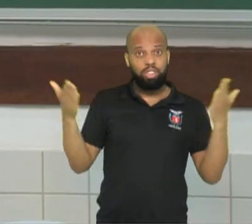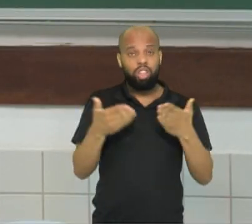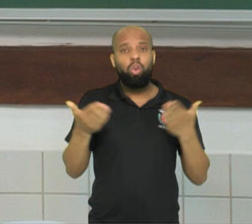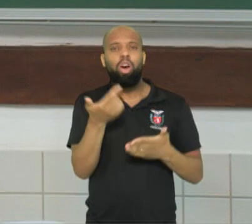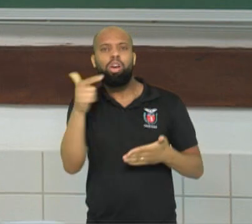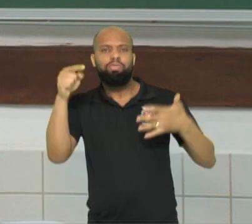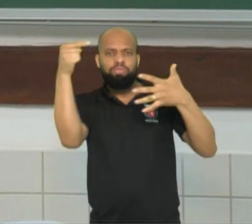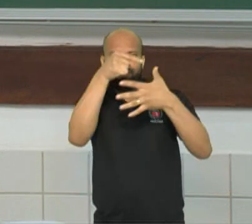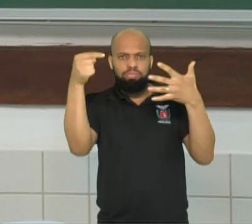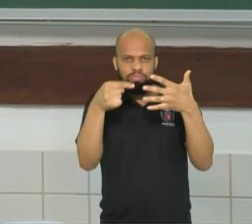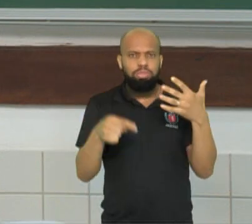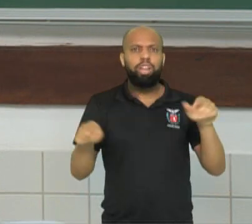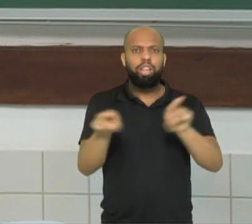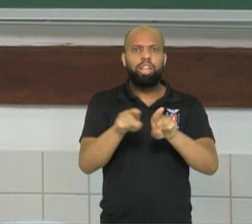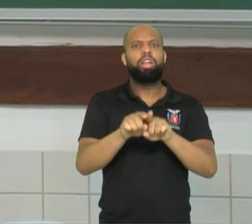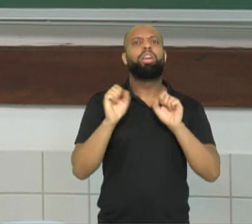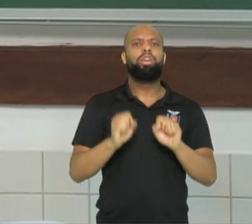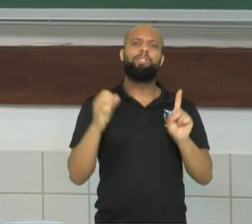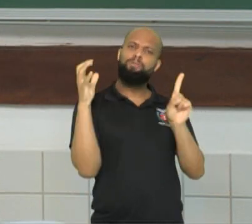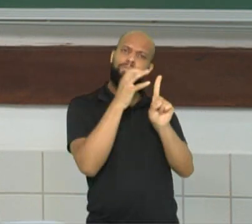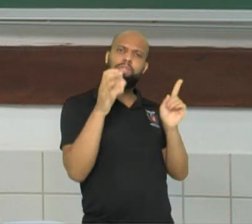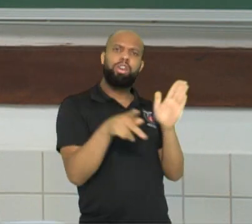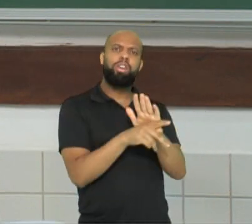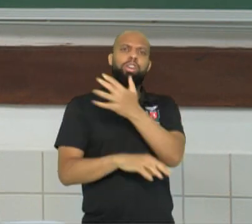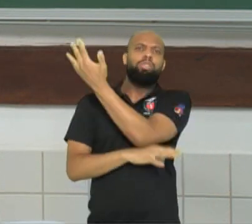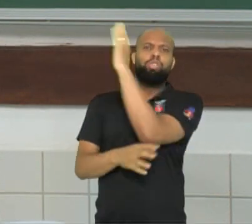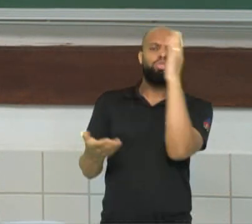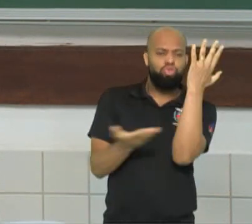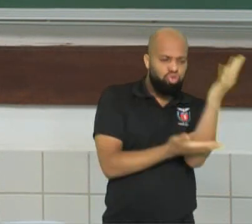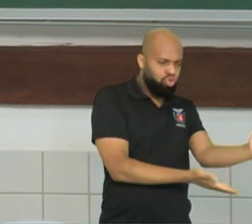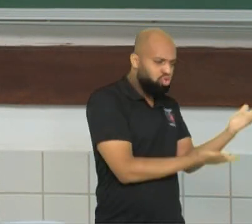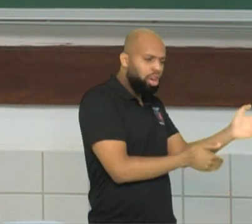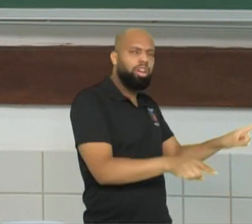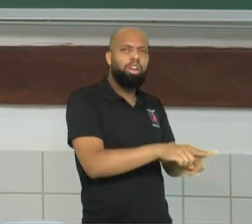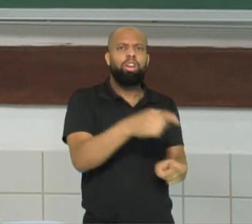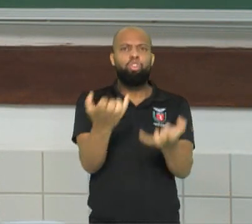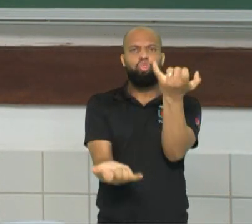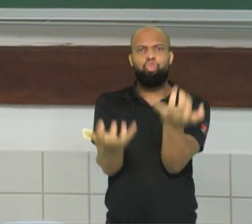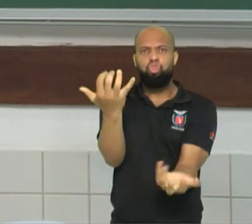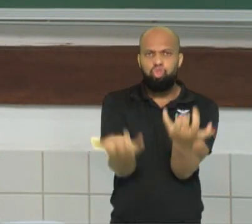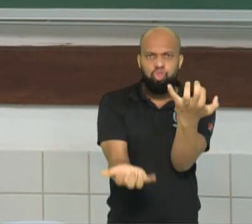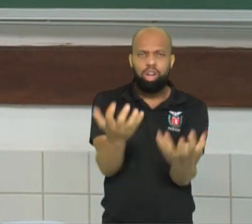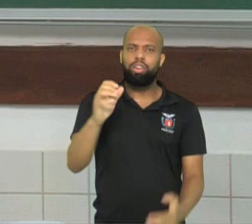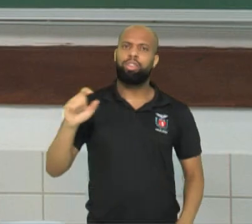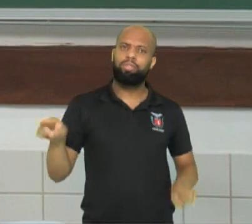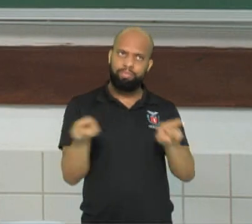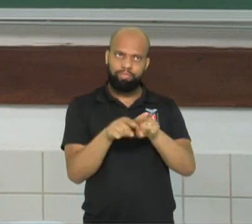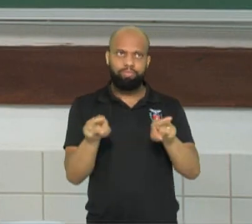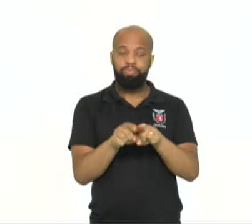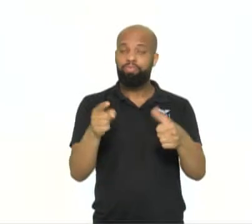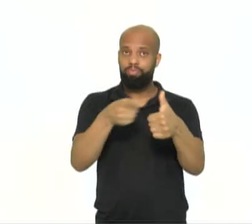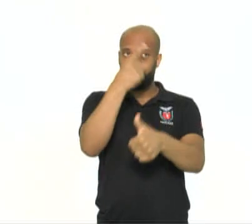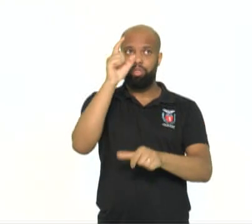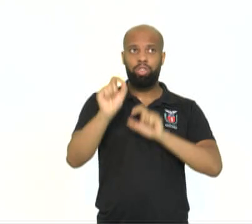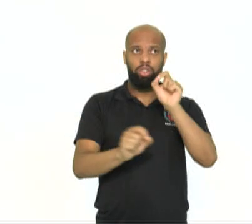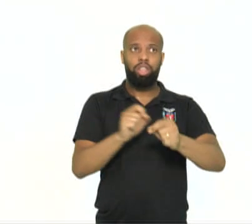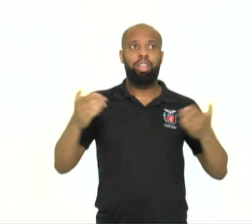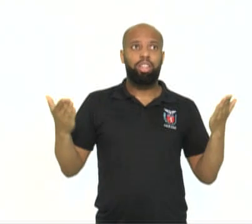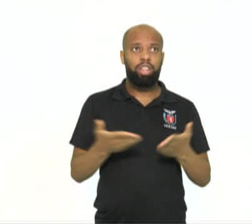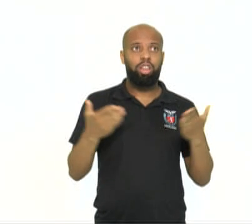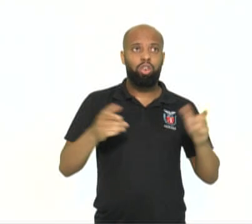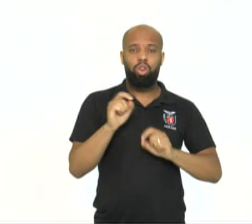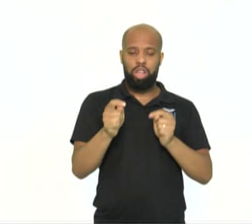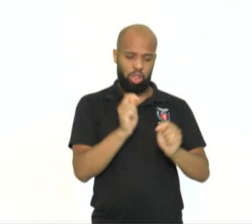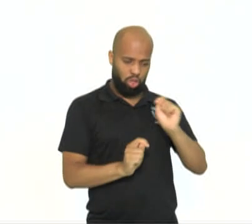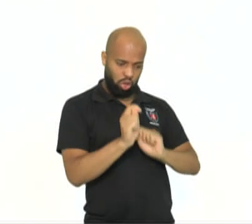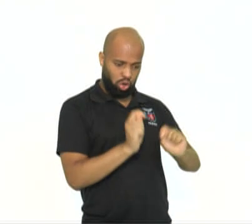fatores que também podem influenciar o desmatamento, o aumento do desmatamento e o aumento das queimadas. Primeiro aqui, gente, falando de